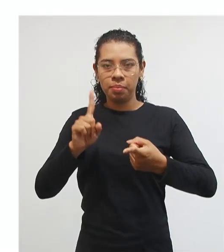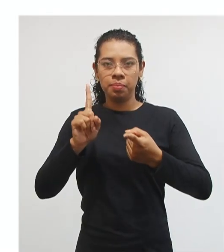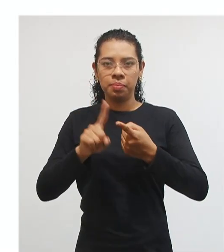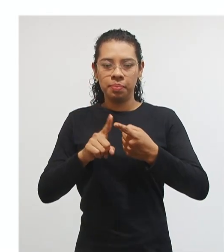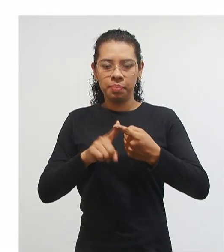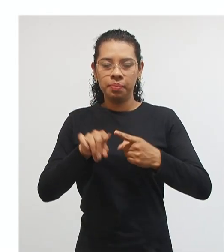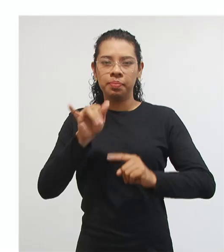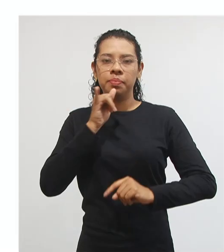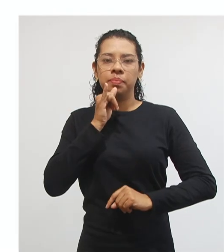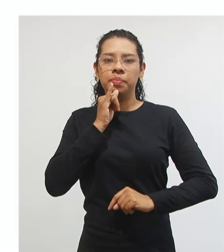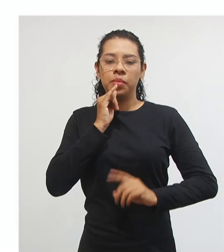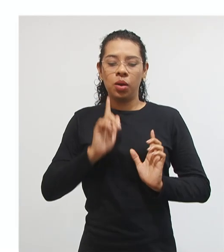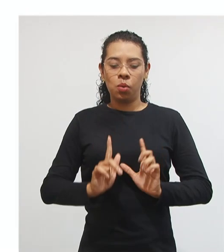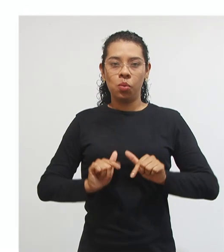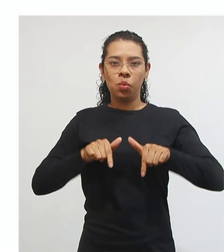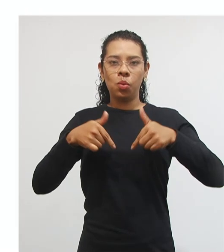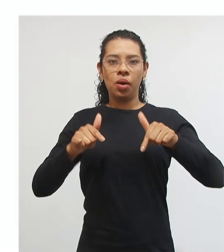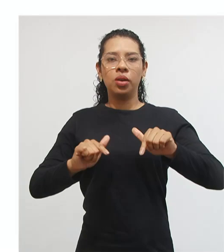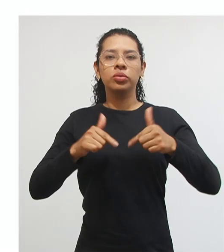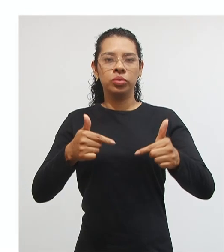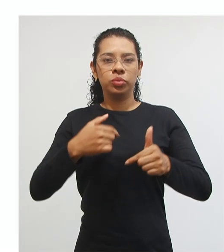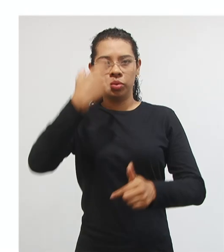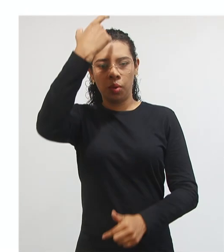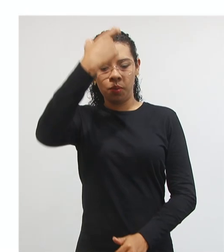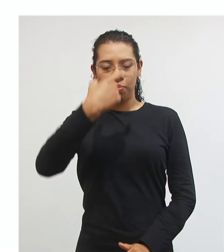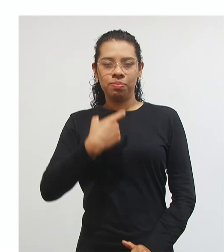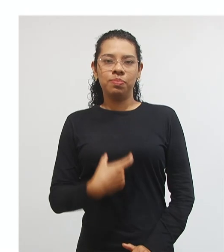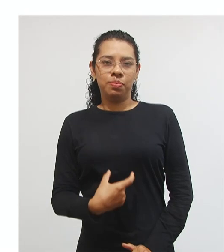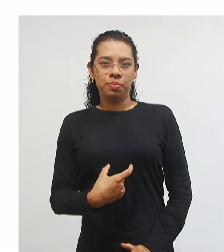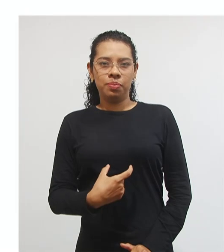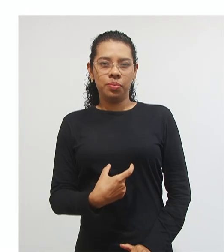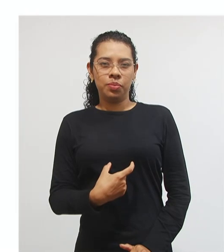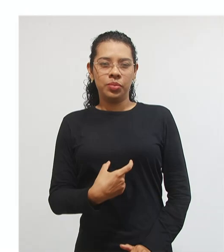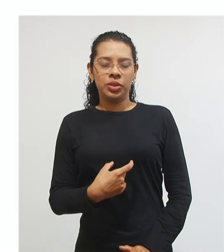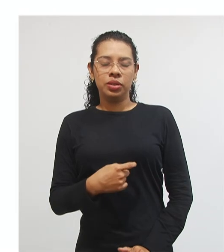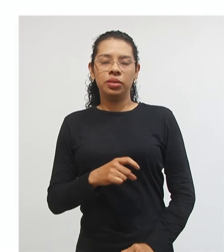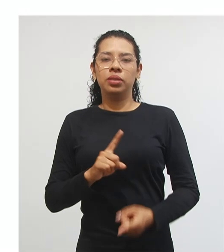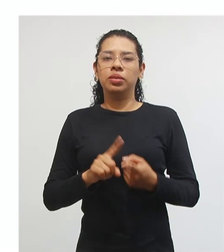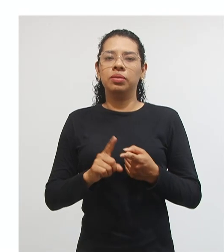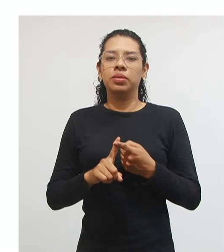dar exemplo para os meus filhos. Então, se transforma num valor.